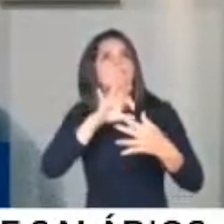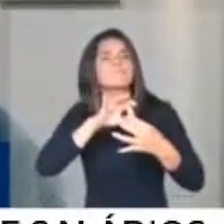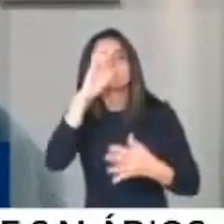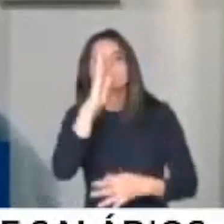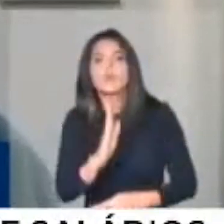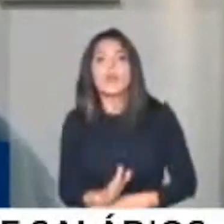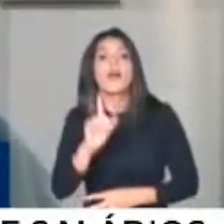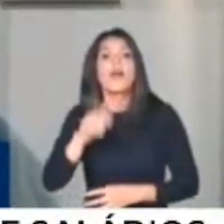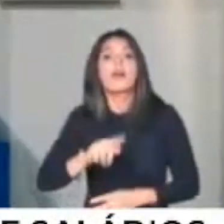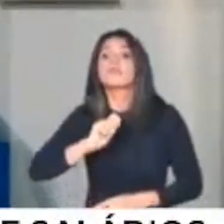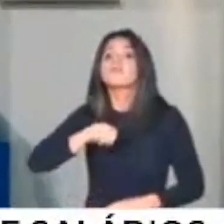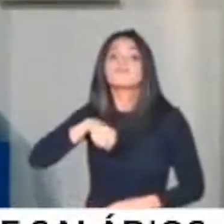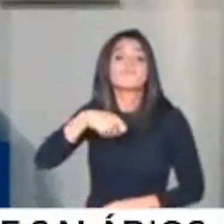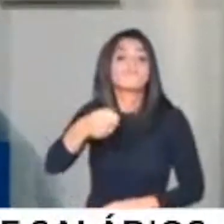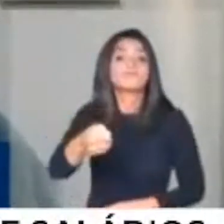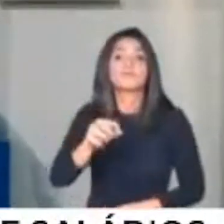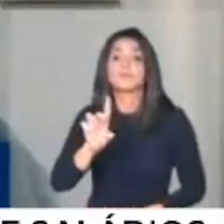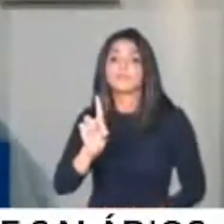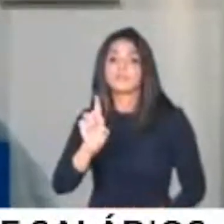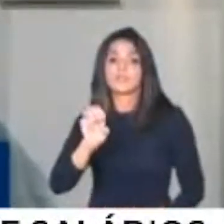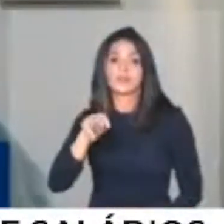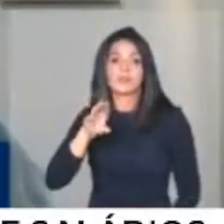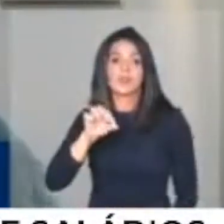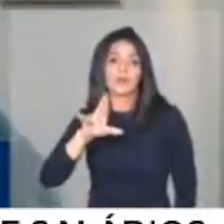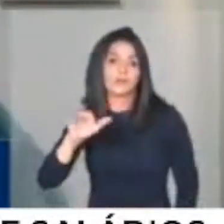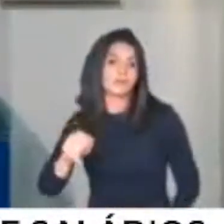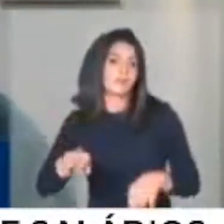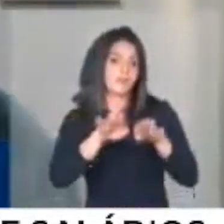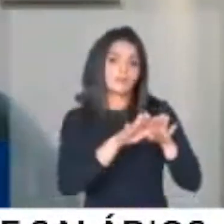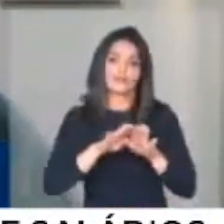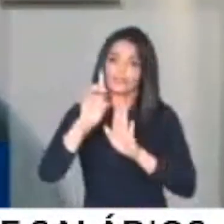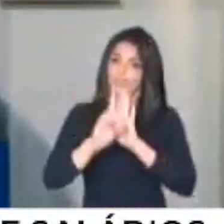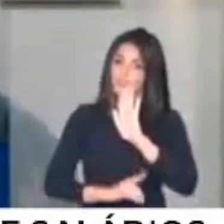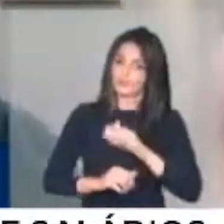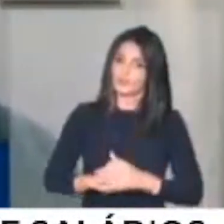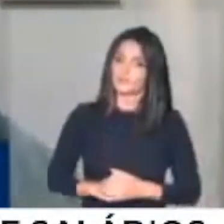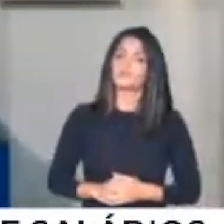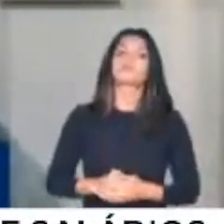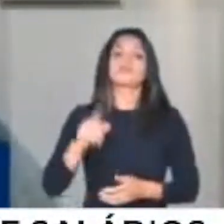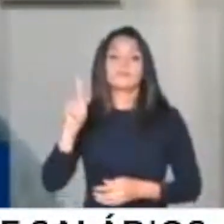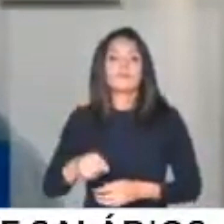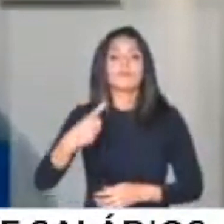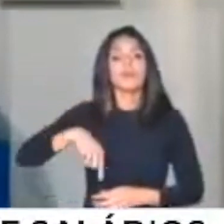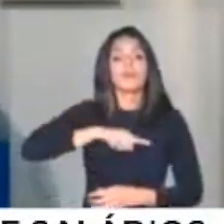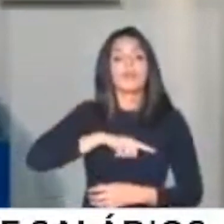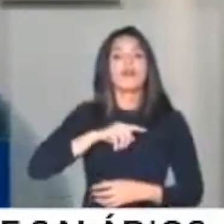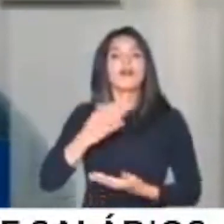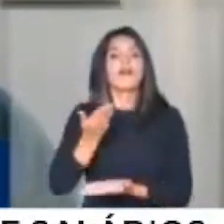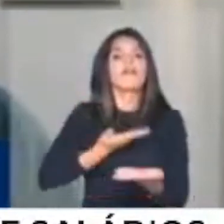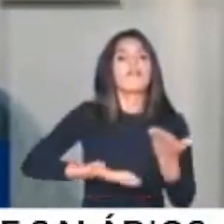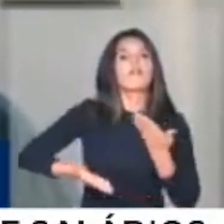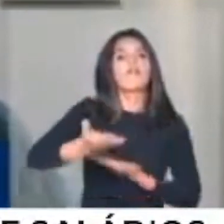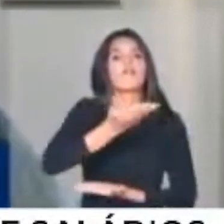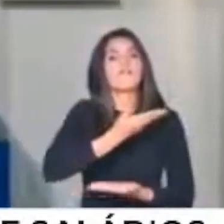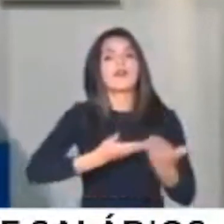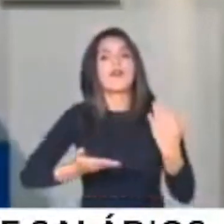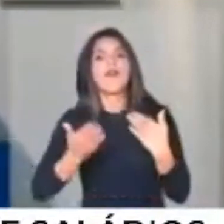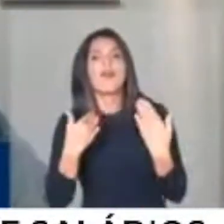Isso é o parlamento ouvindo as pessoas, é o parlamento construindo uma relação.